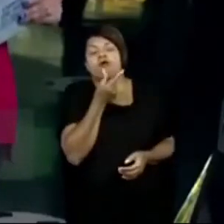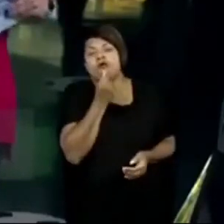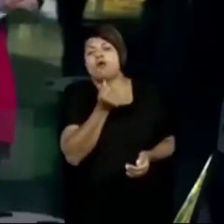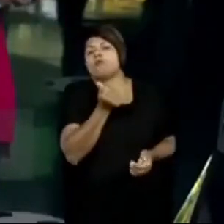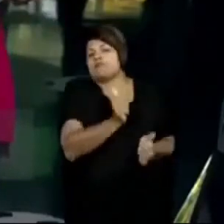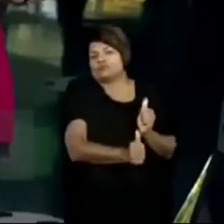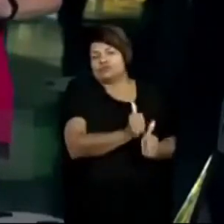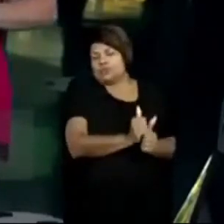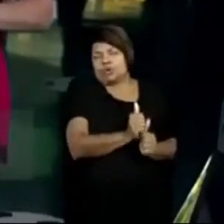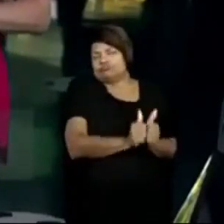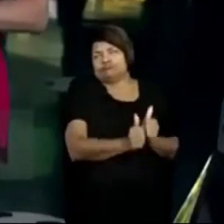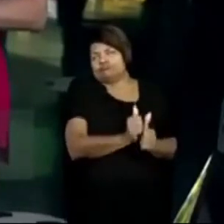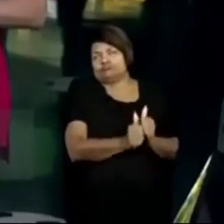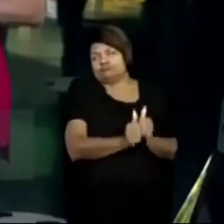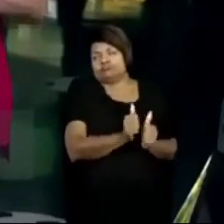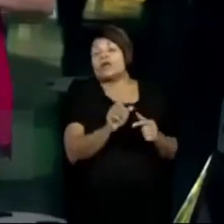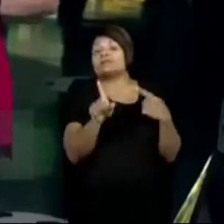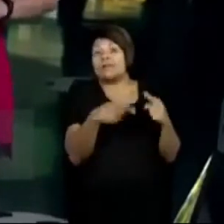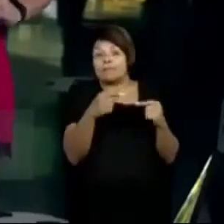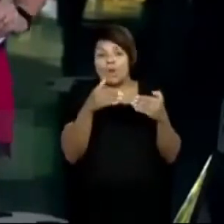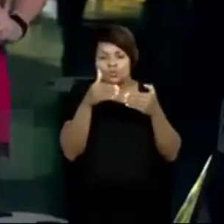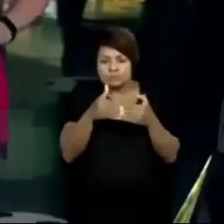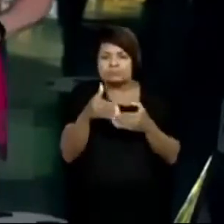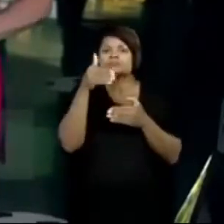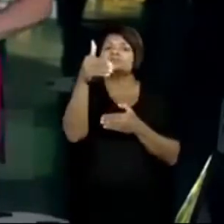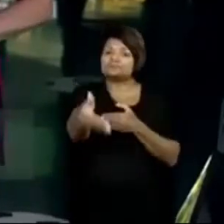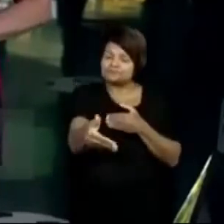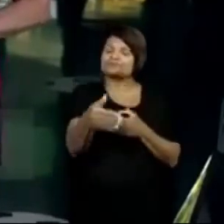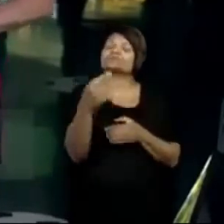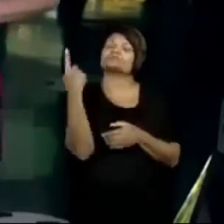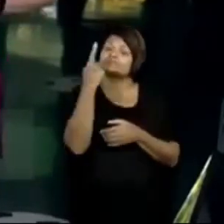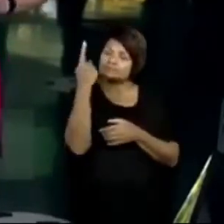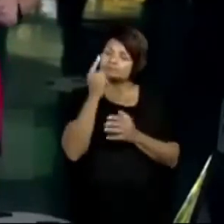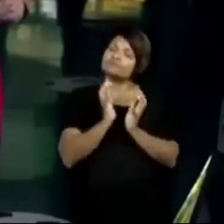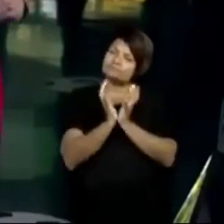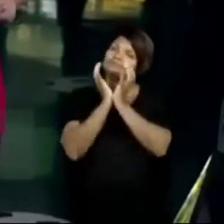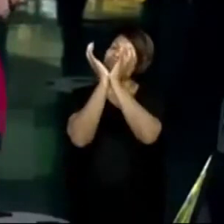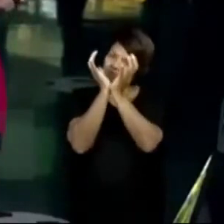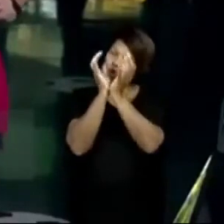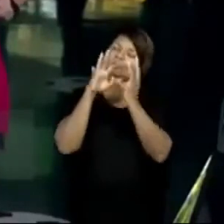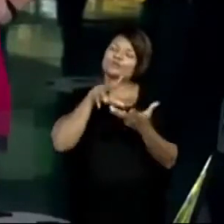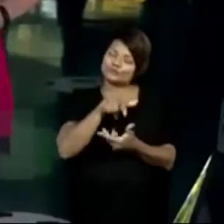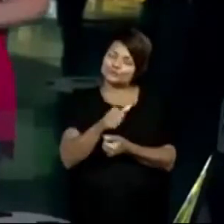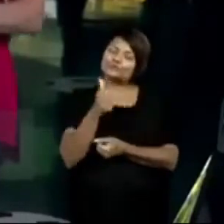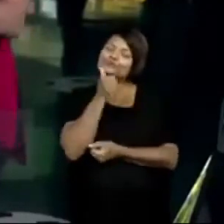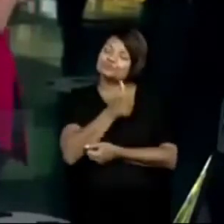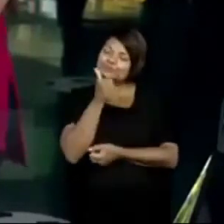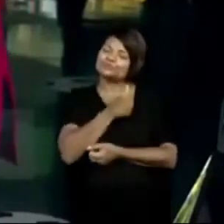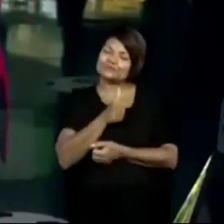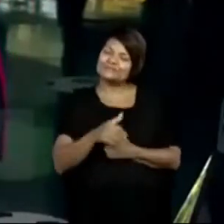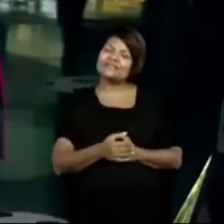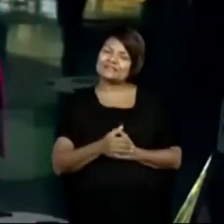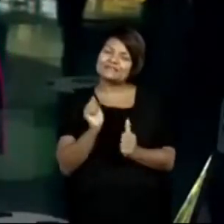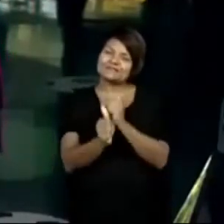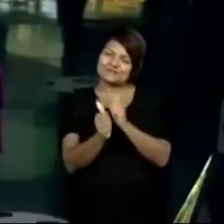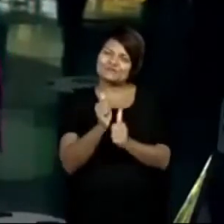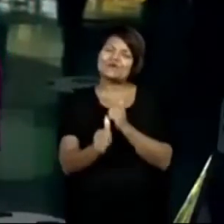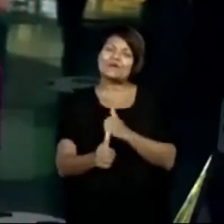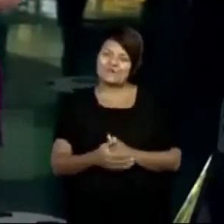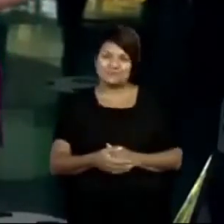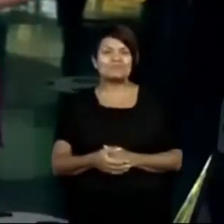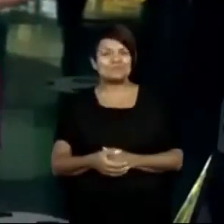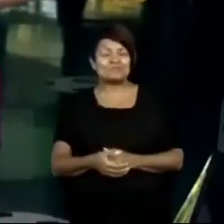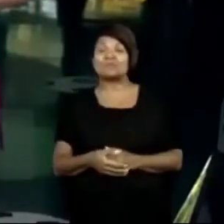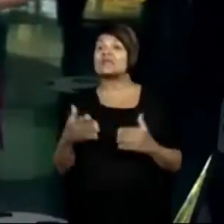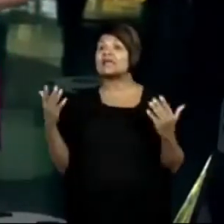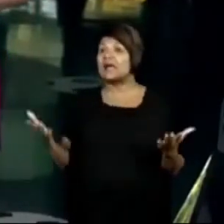então. E nesse momento tem a primeira Copa aí com jogos femininos. Muito bacana, não é, Fran?